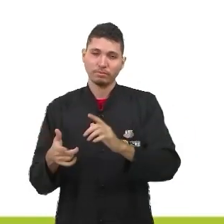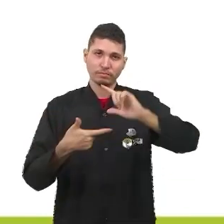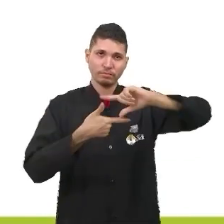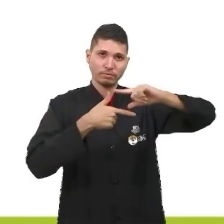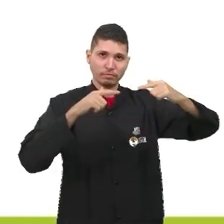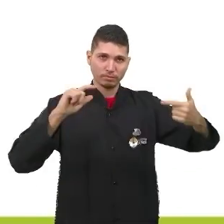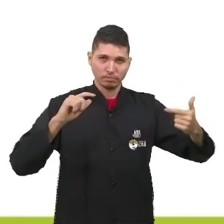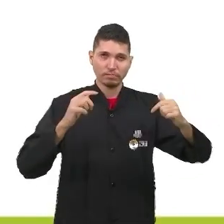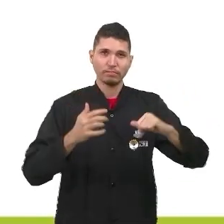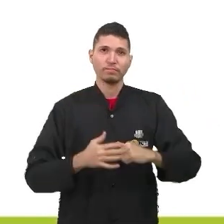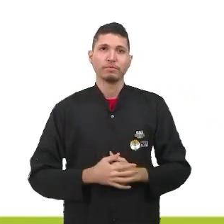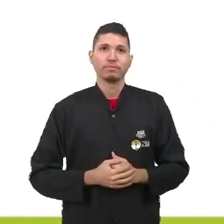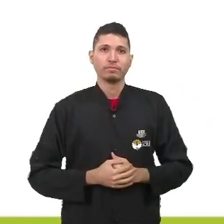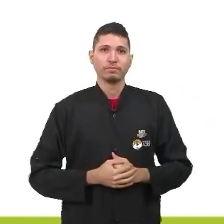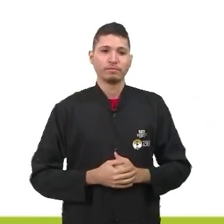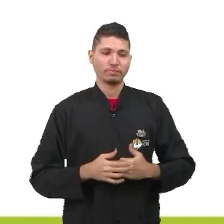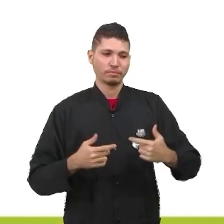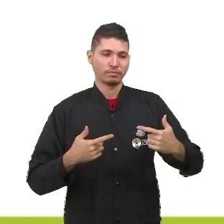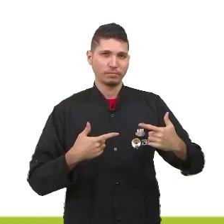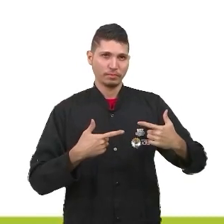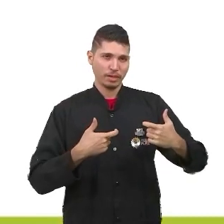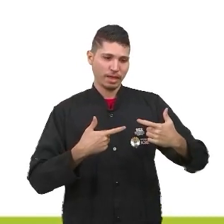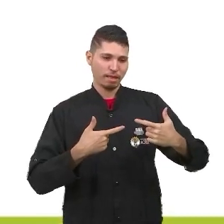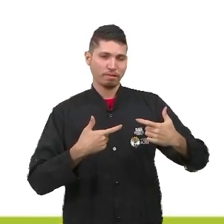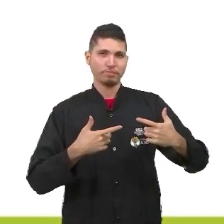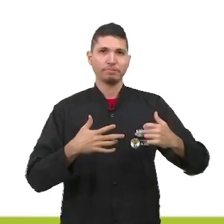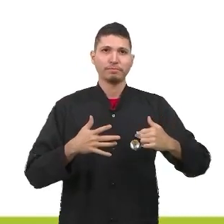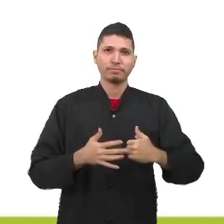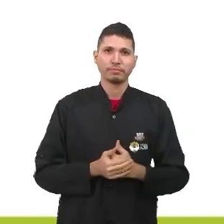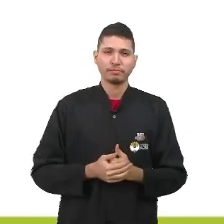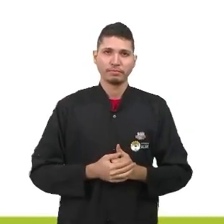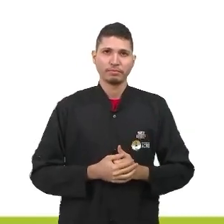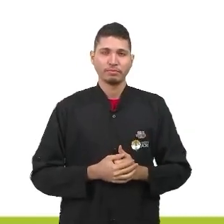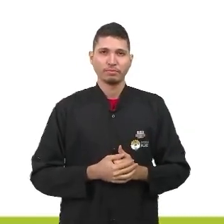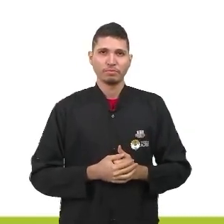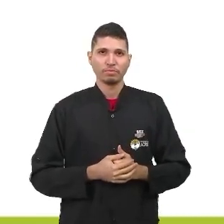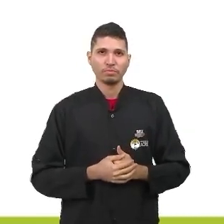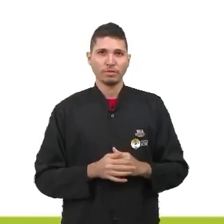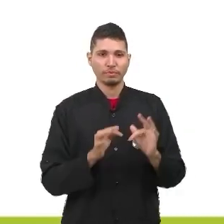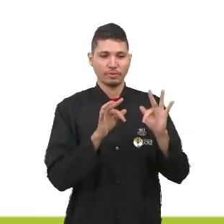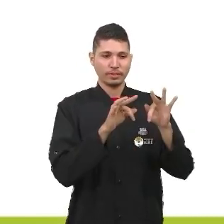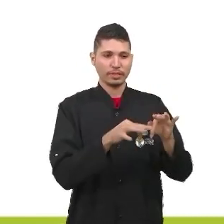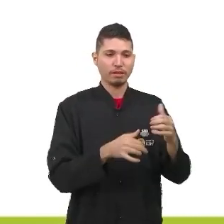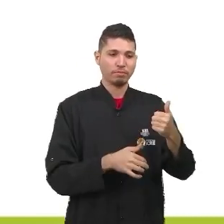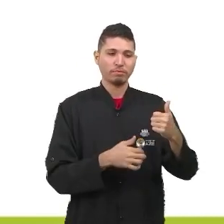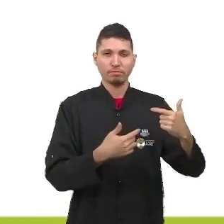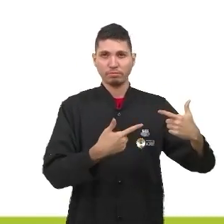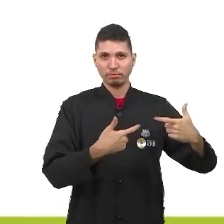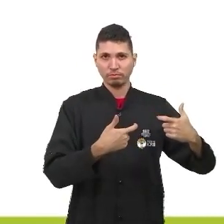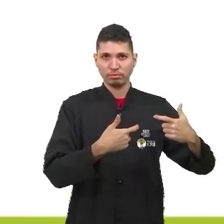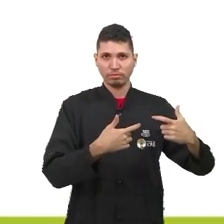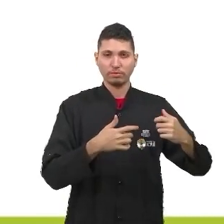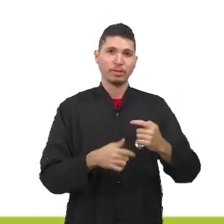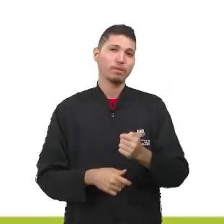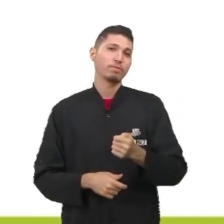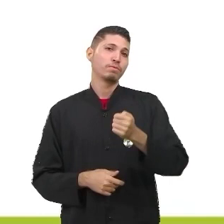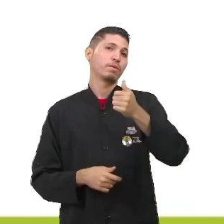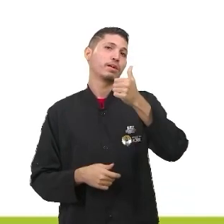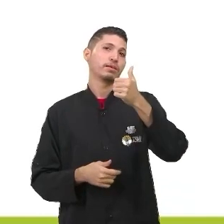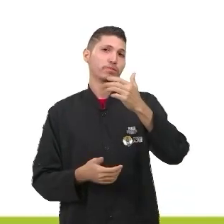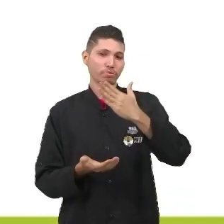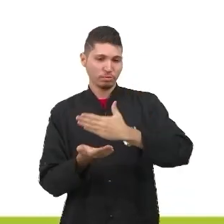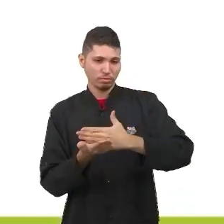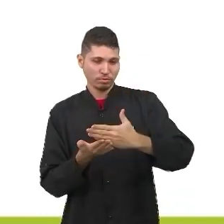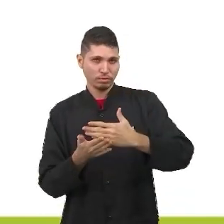período denominado entre guerras, né? Porque tinha finalizado a Primeira Guerra Mundial e já estavam quase iniciando